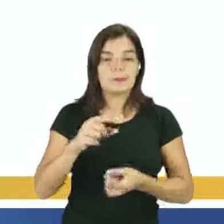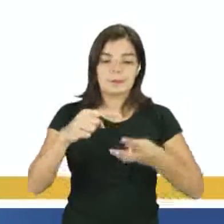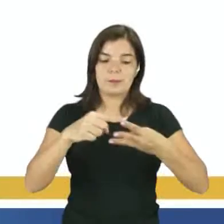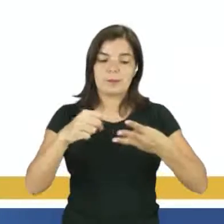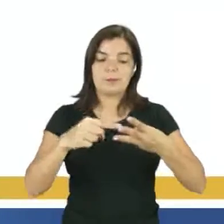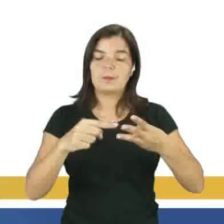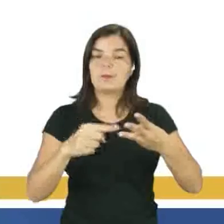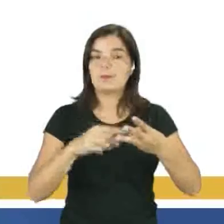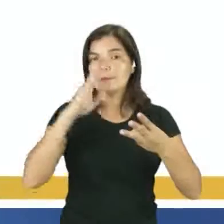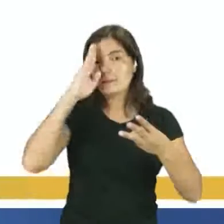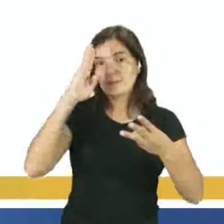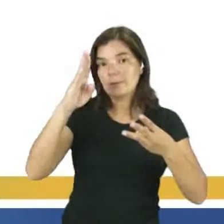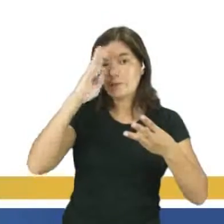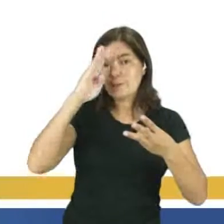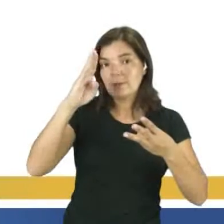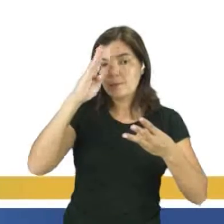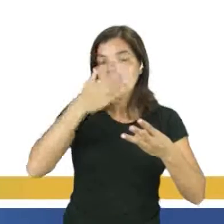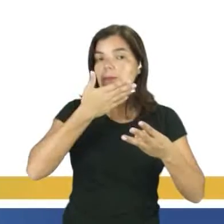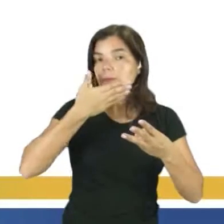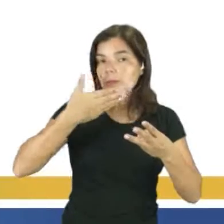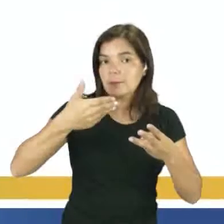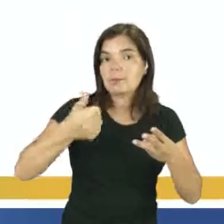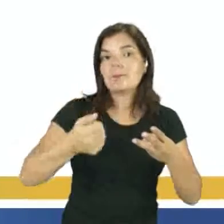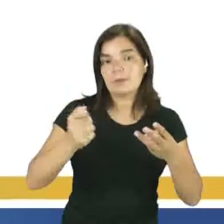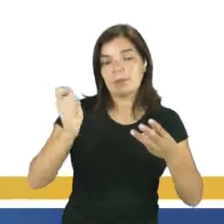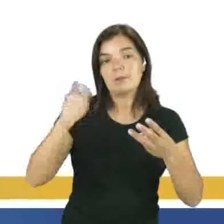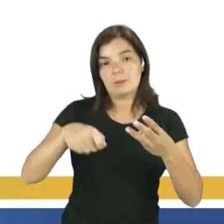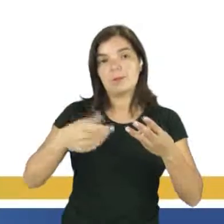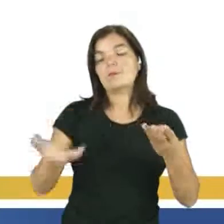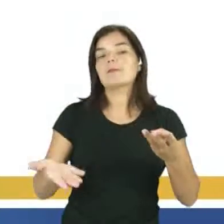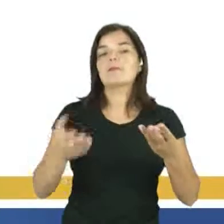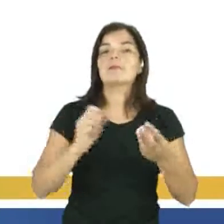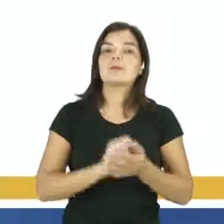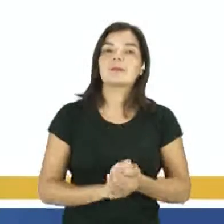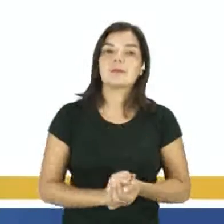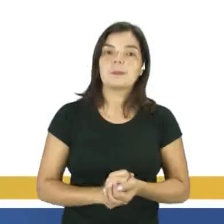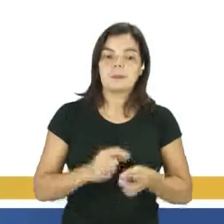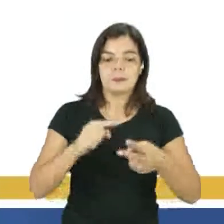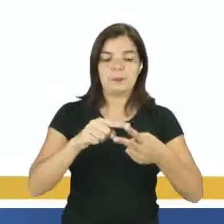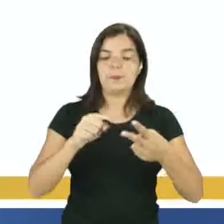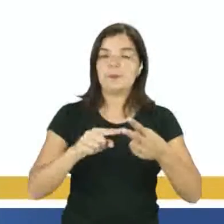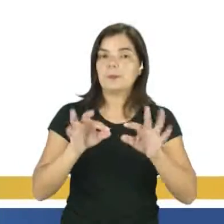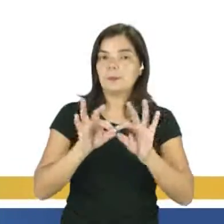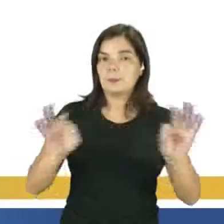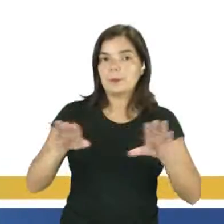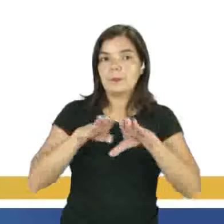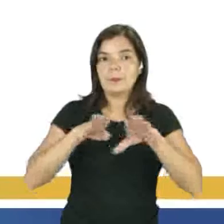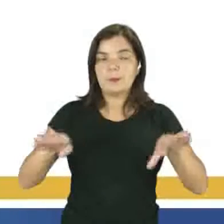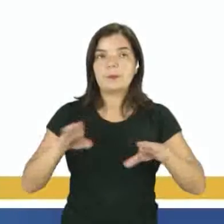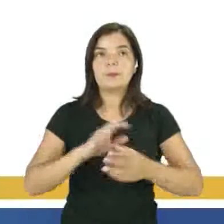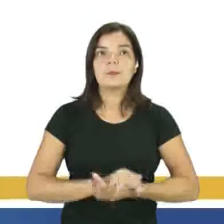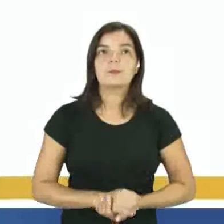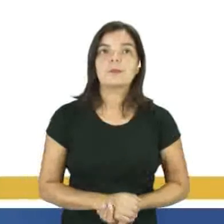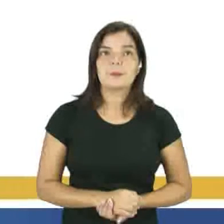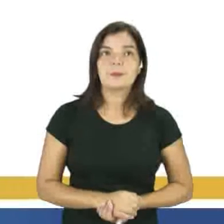três principais, melhor dizendo, posições relativas entre duas retas de um plano.